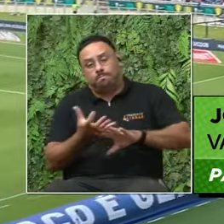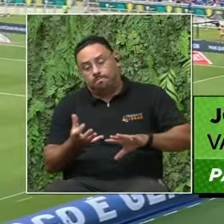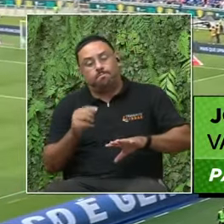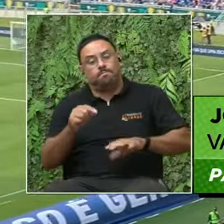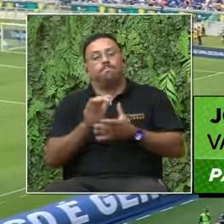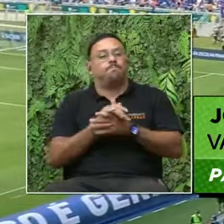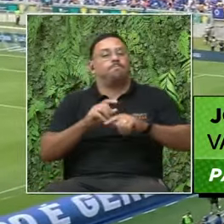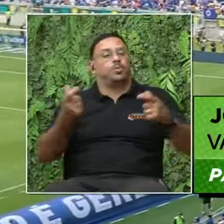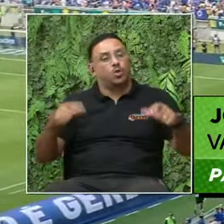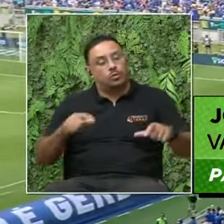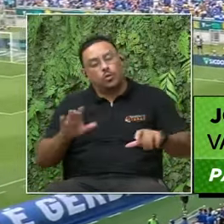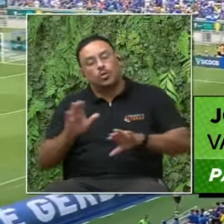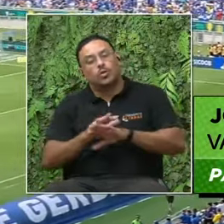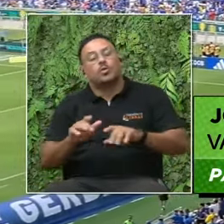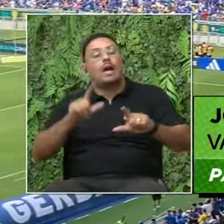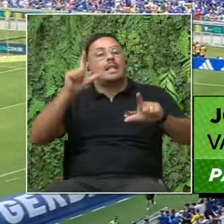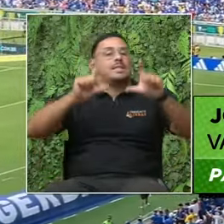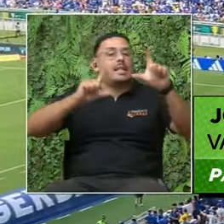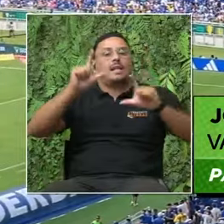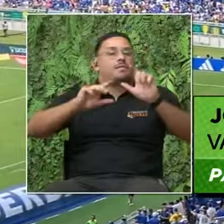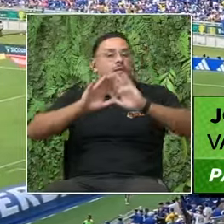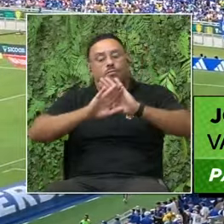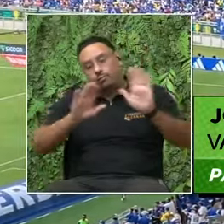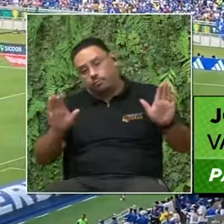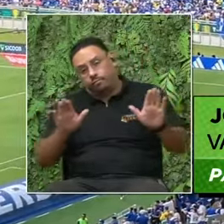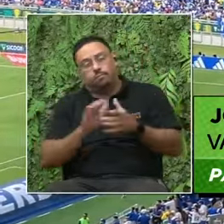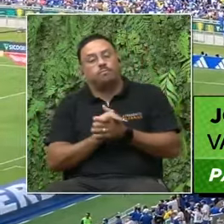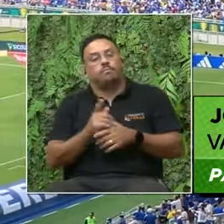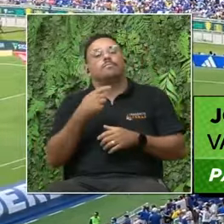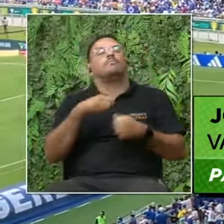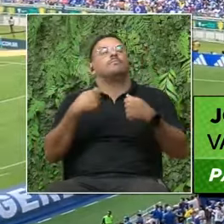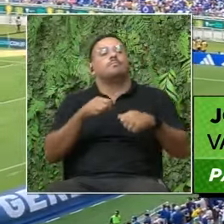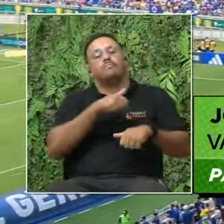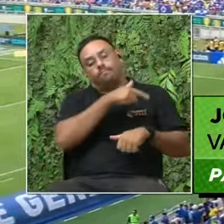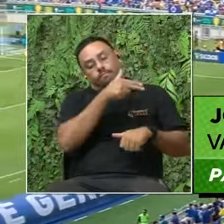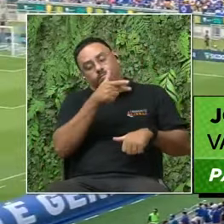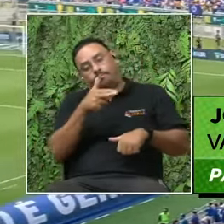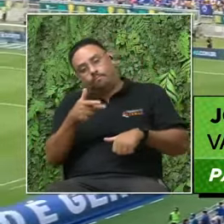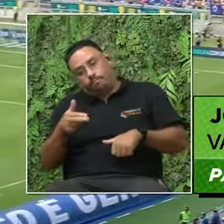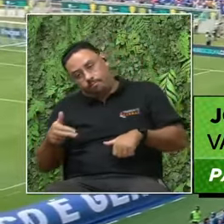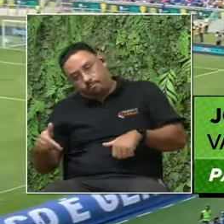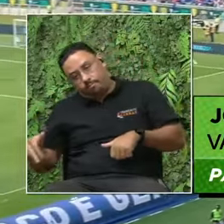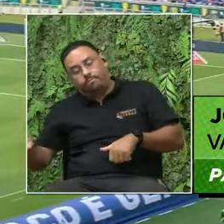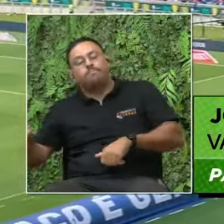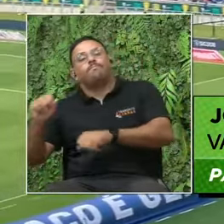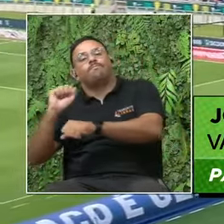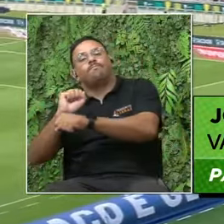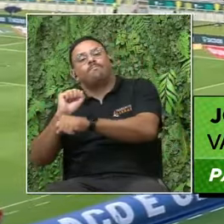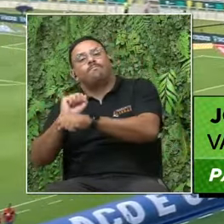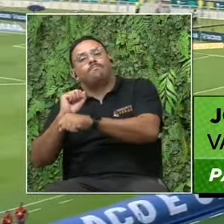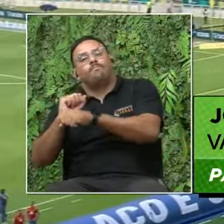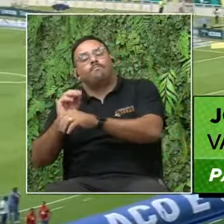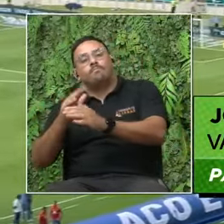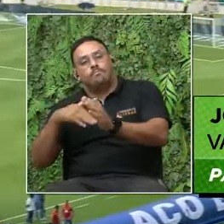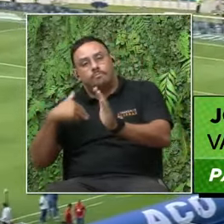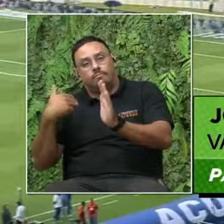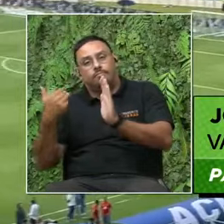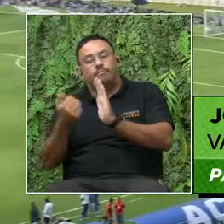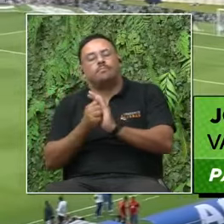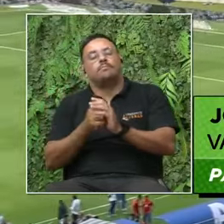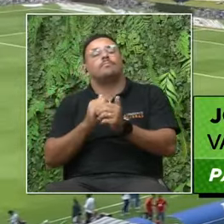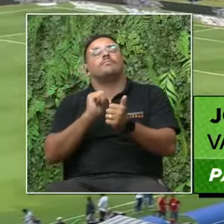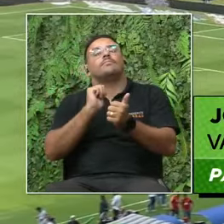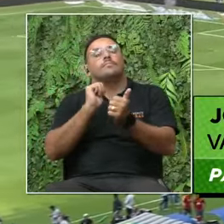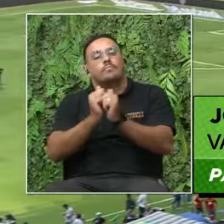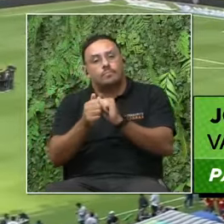pessoal da detentora dos direitos de transmissão e a gente vai ter que descer e aguardar tudo até os jogadores tomarem